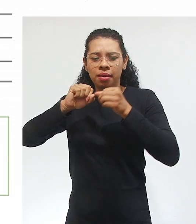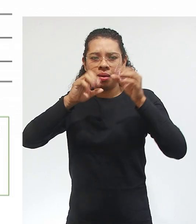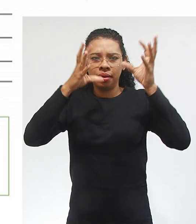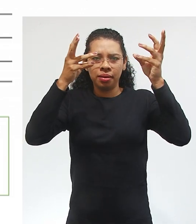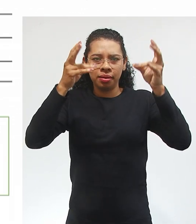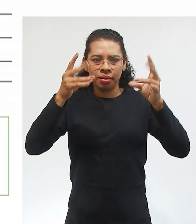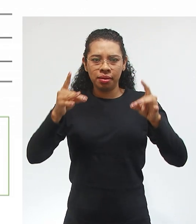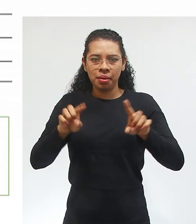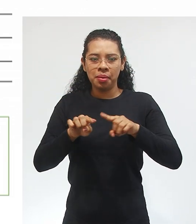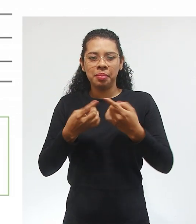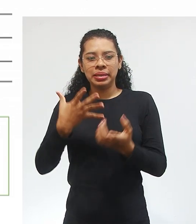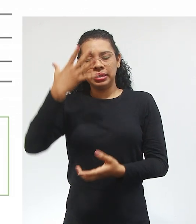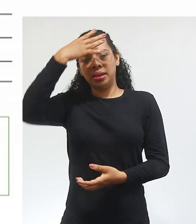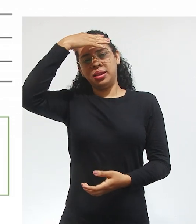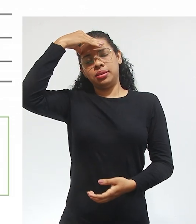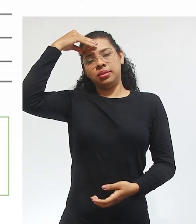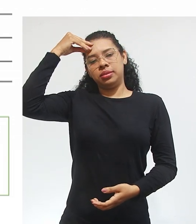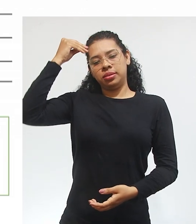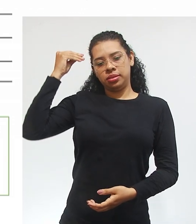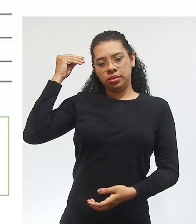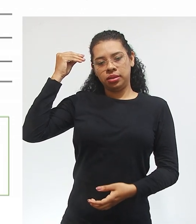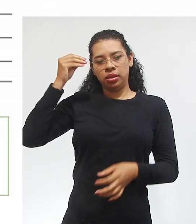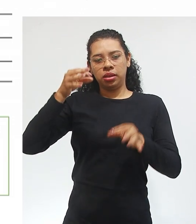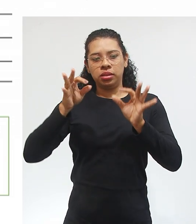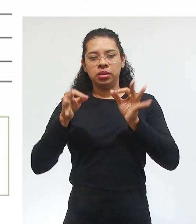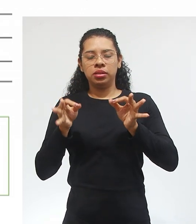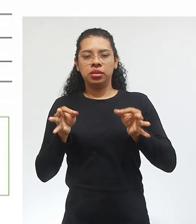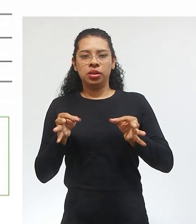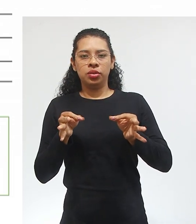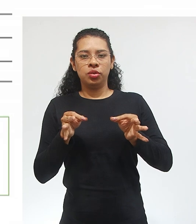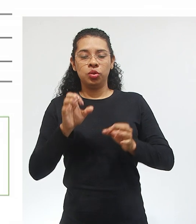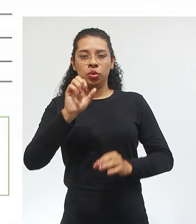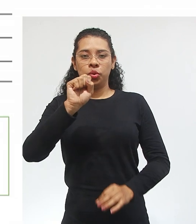Já que está o valor maior, o saldo tem que ser aqui, deste lado.